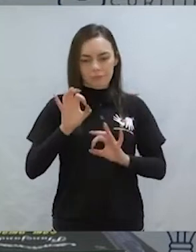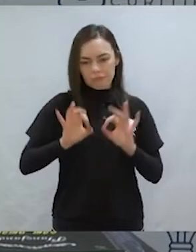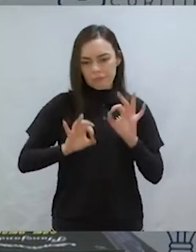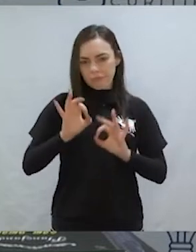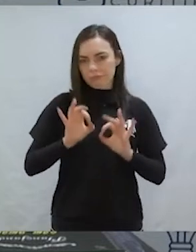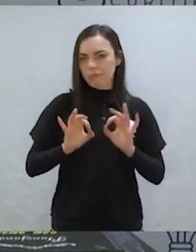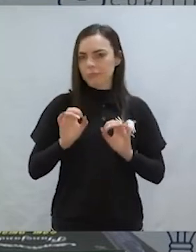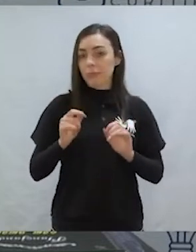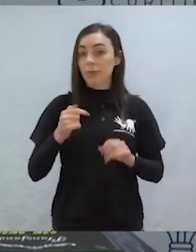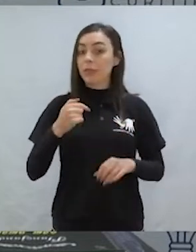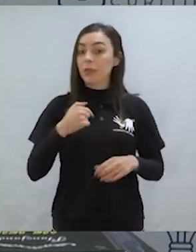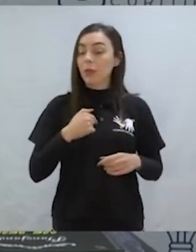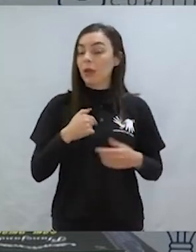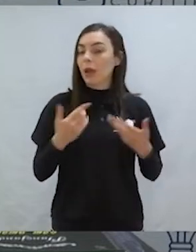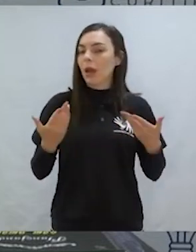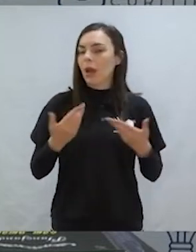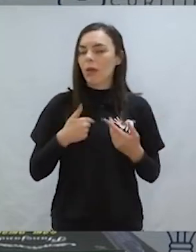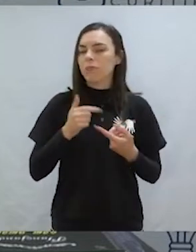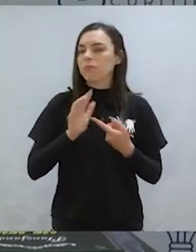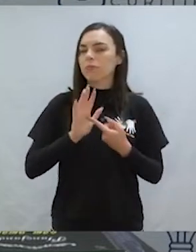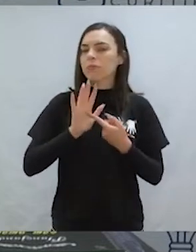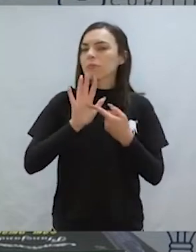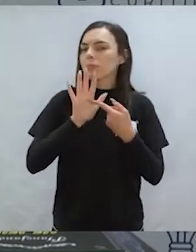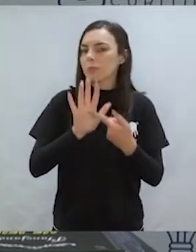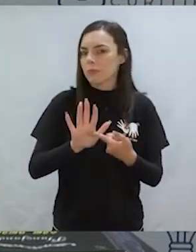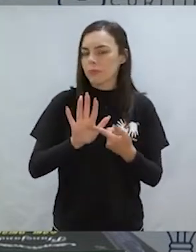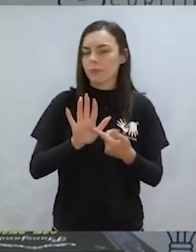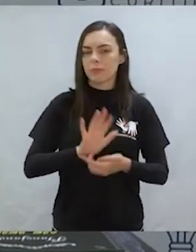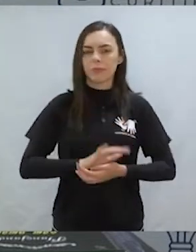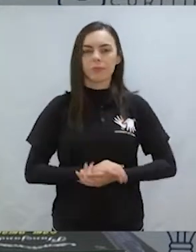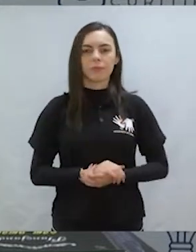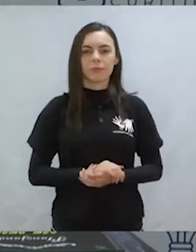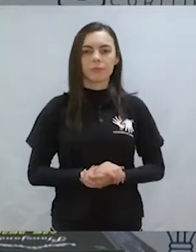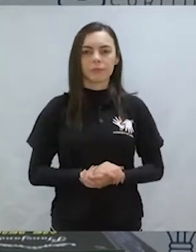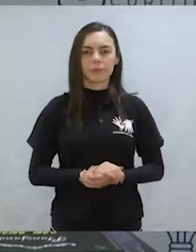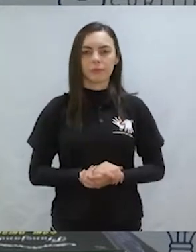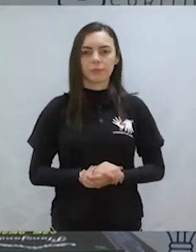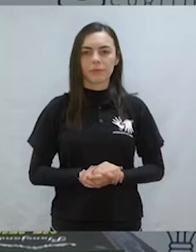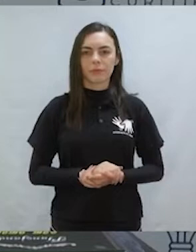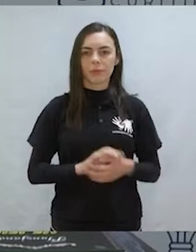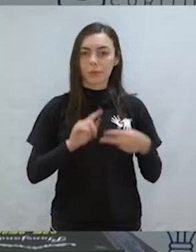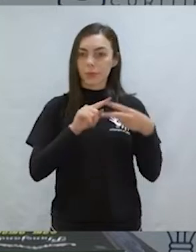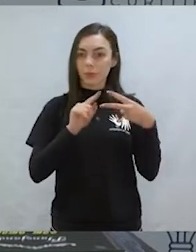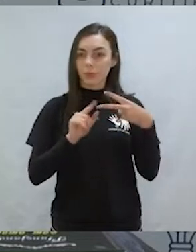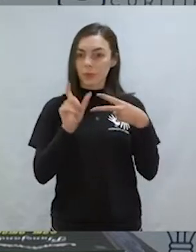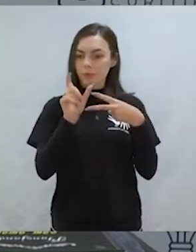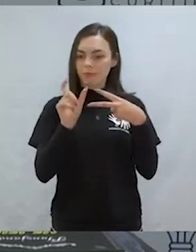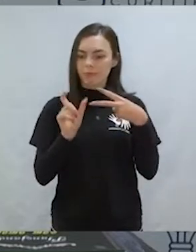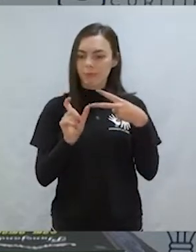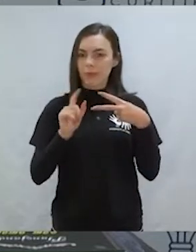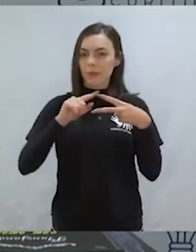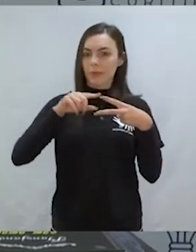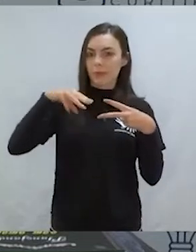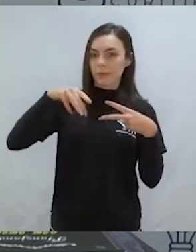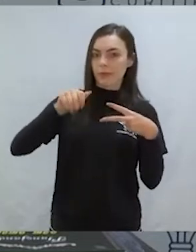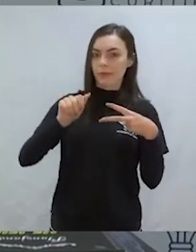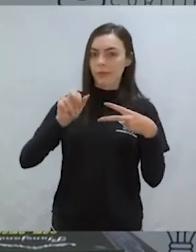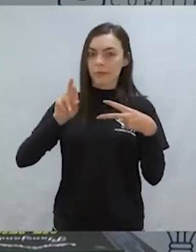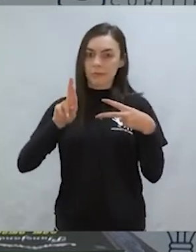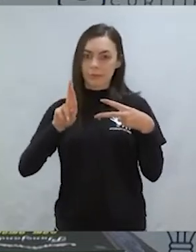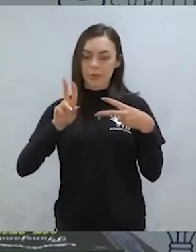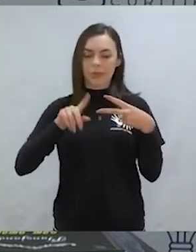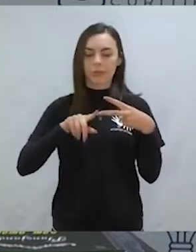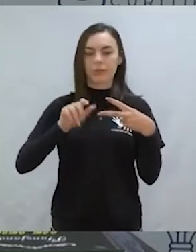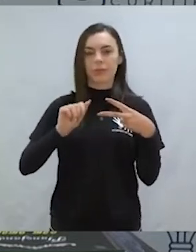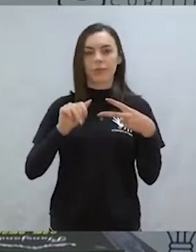alfabeto para formar a palavrinha, mas eu quero mostrar para você essas duas palavras,